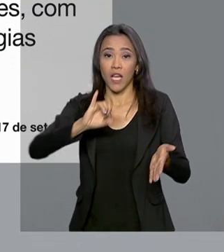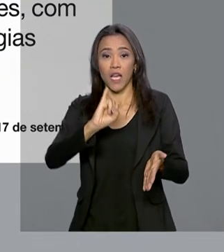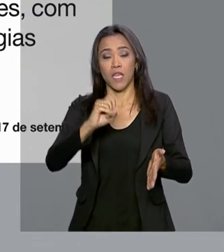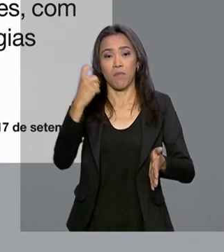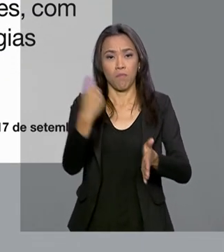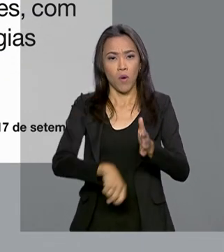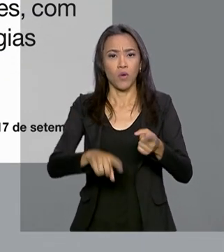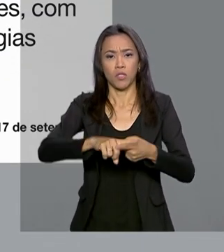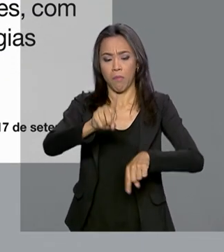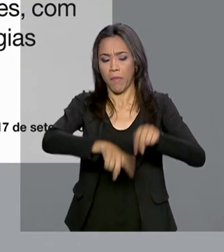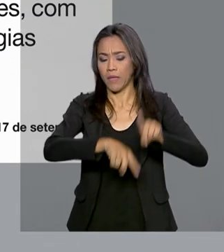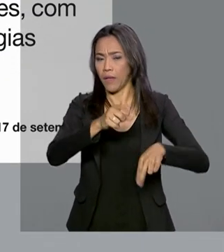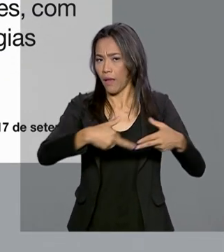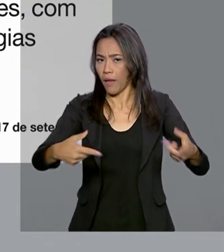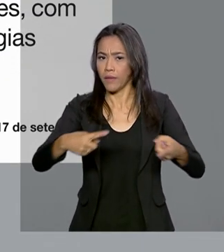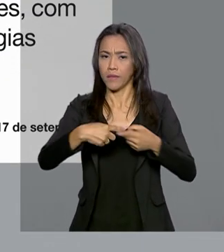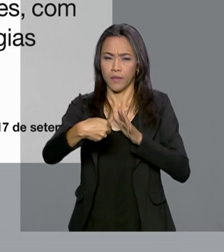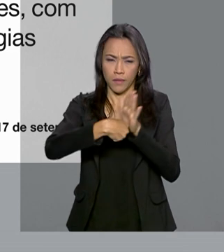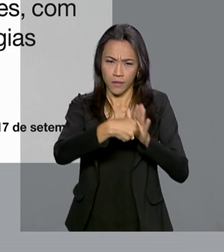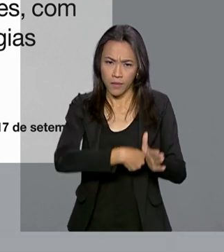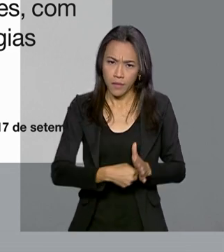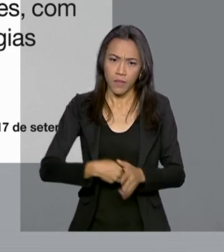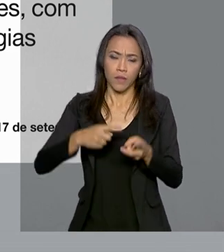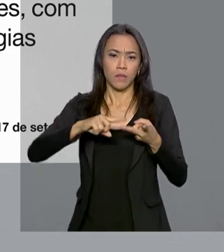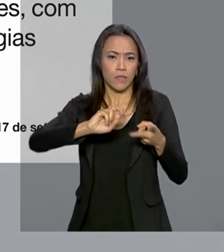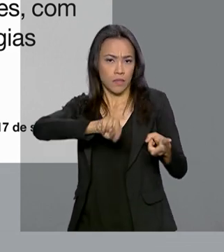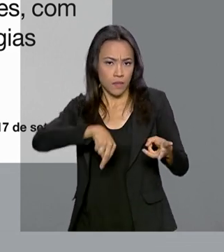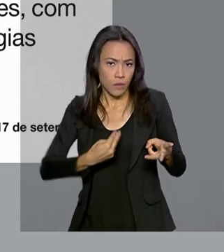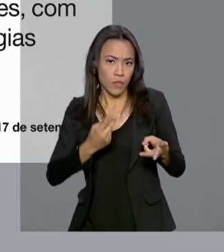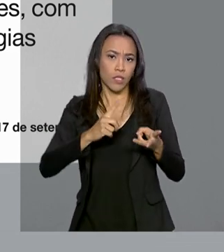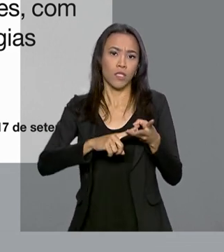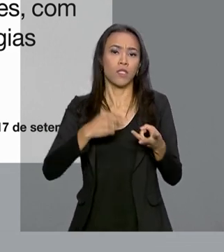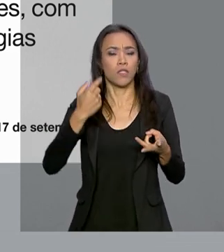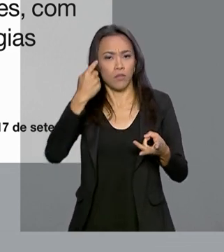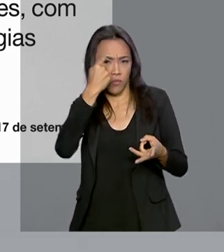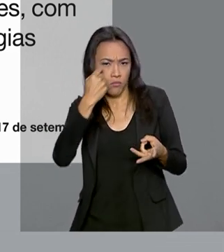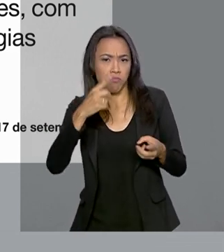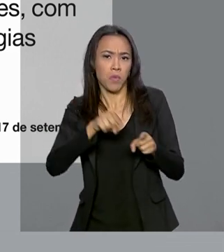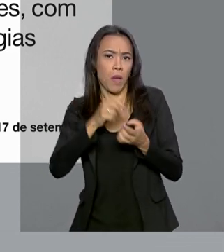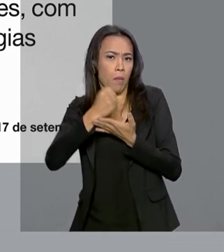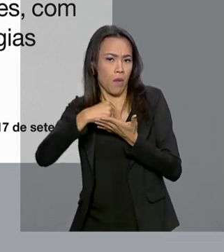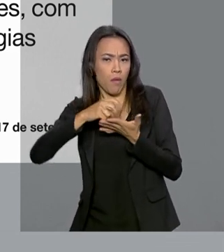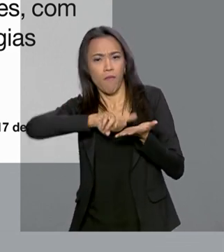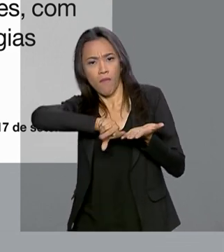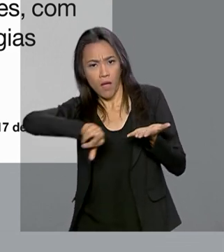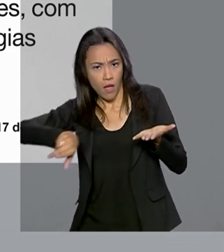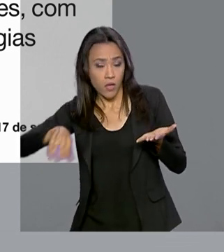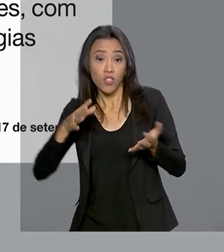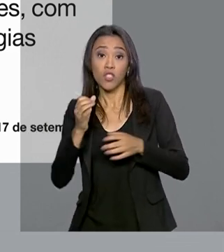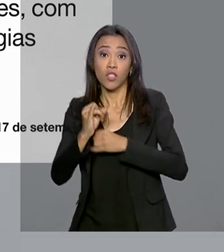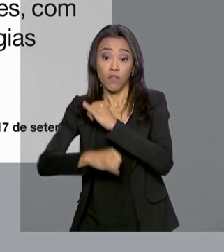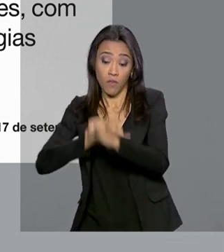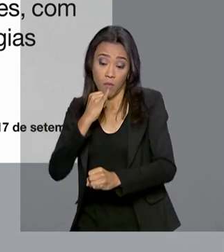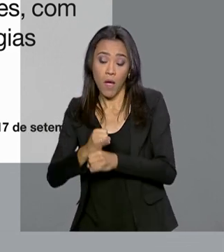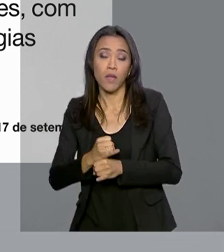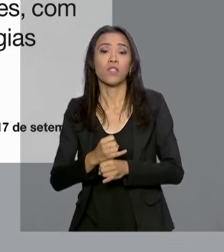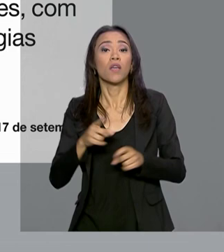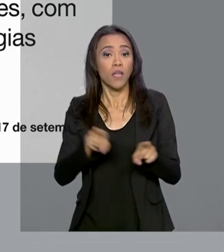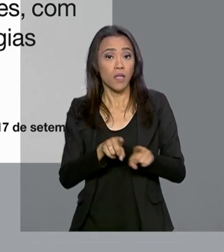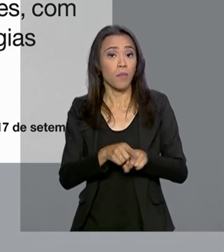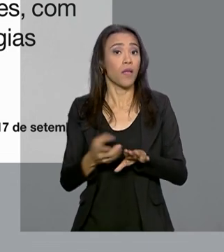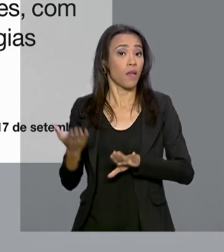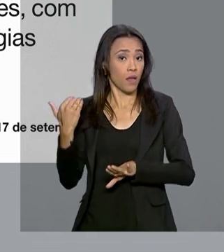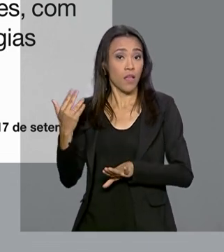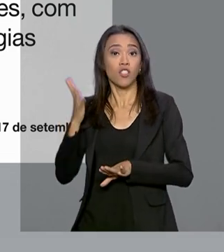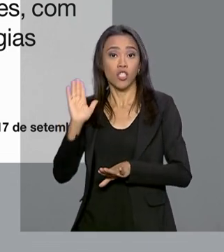médicos exames cirurgias oftalmológicas e produtos de informática ele comentou que já havia feito isso com medicamentos que